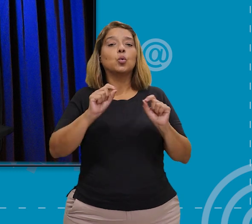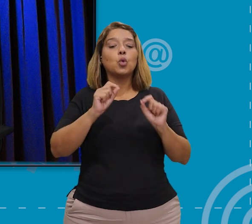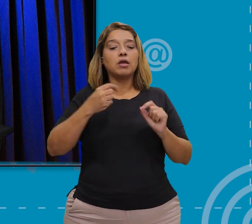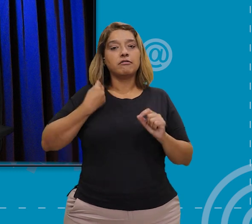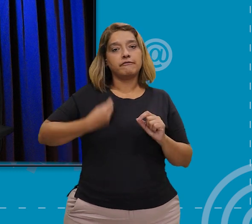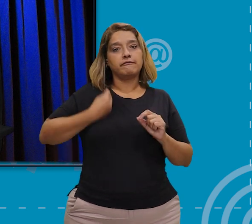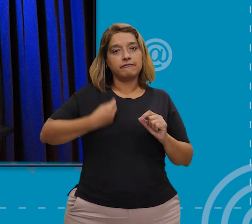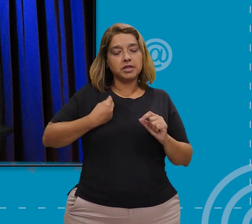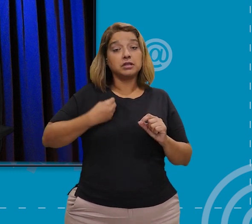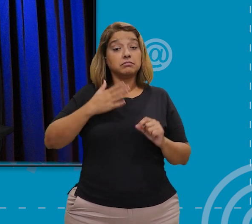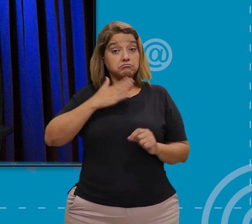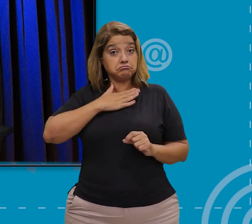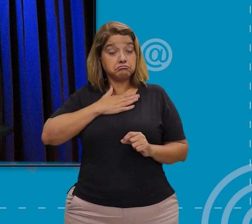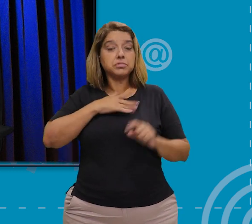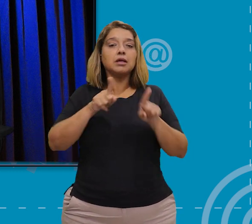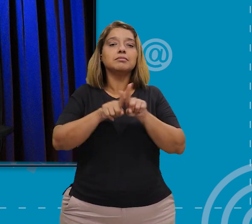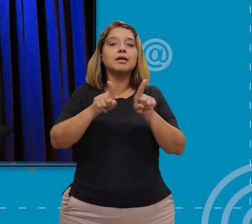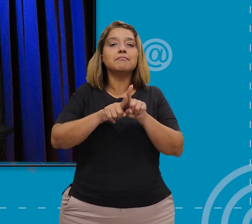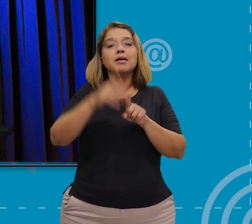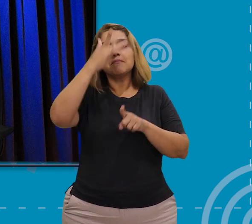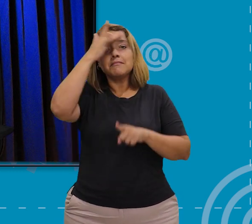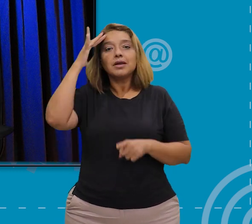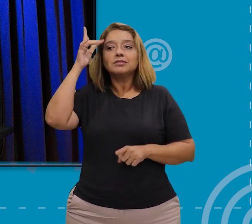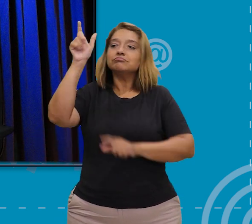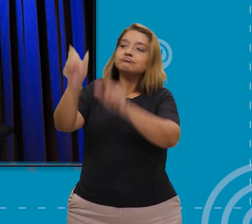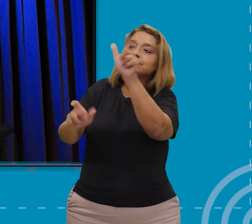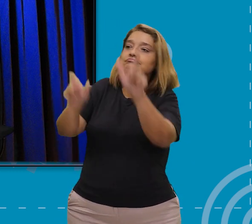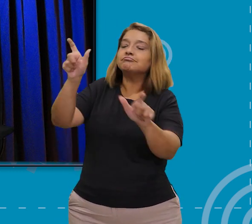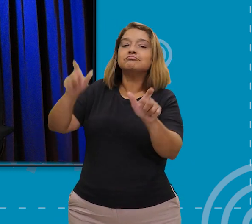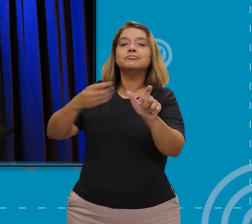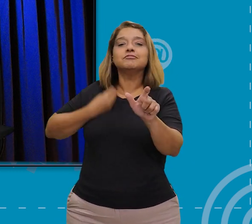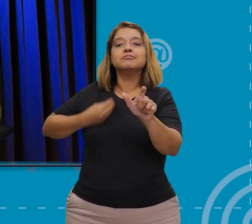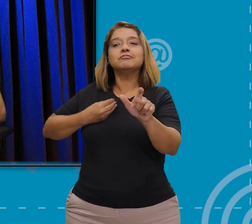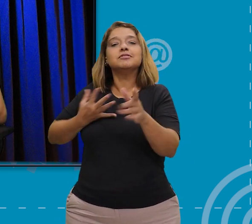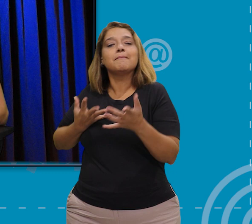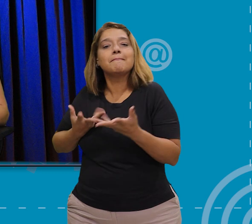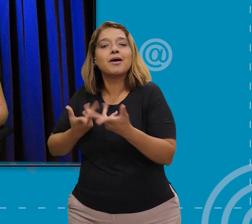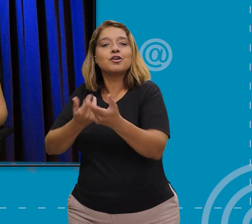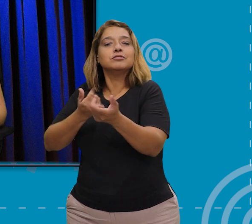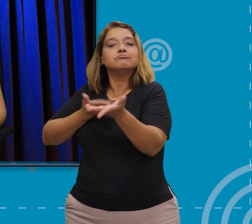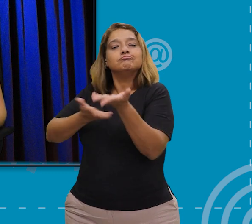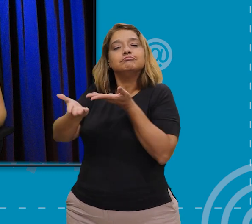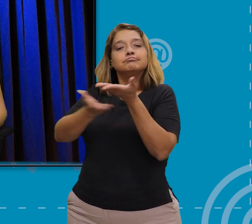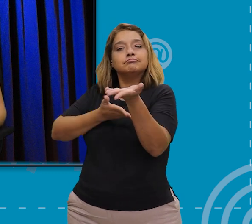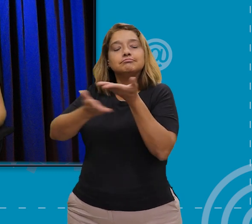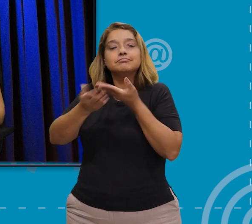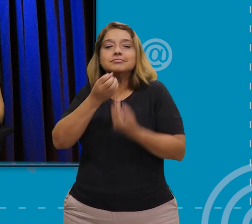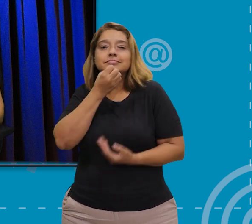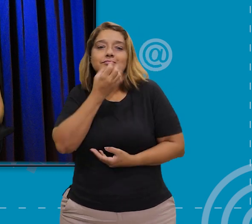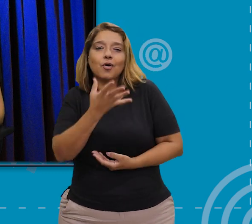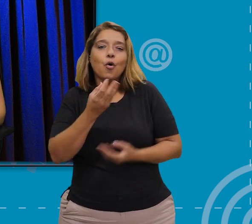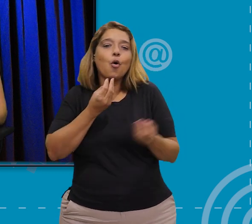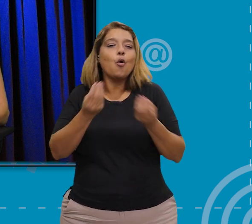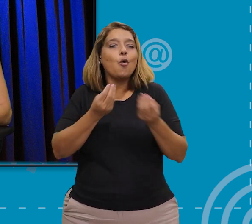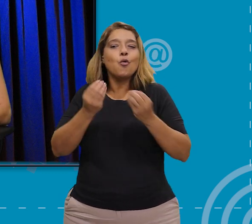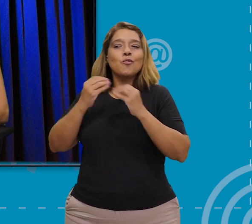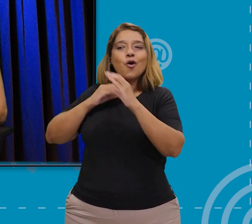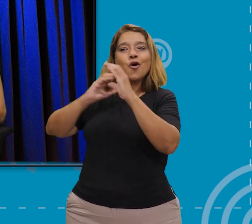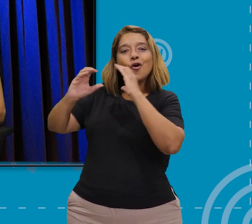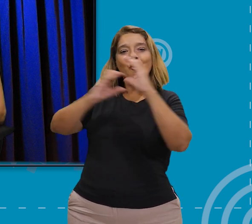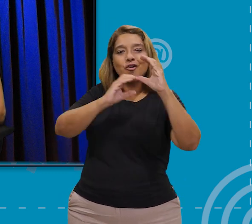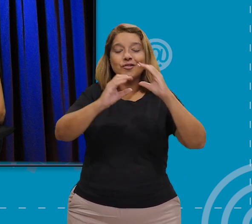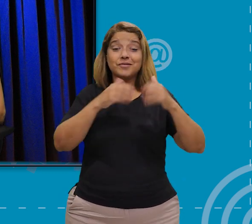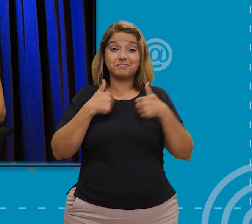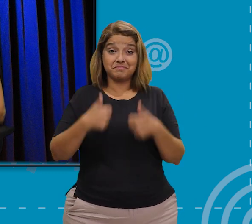a vida do outro maravilhosa ou miserável, dependendo da forma, né, de como a gente se comunica. Então ele traz